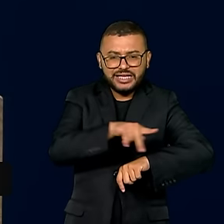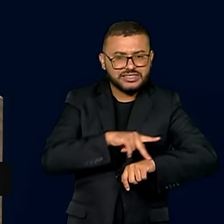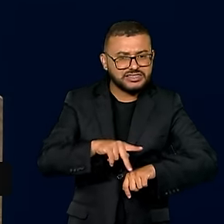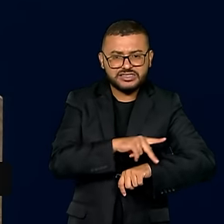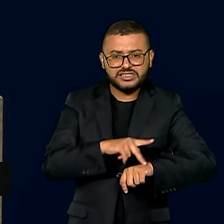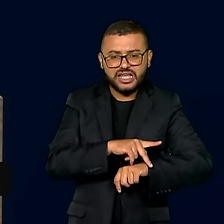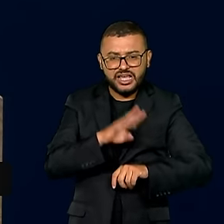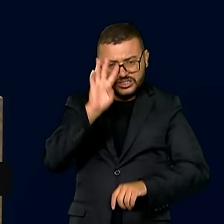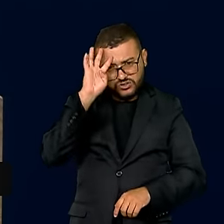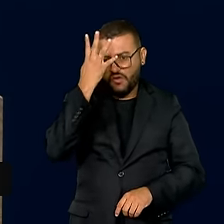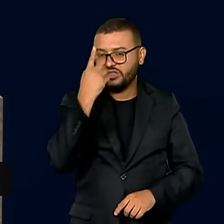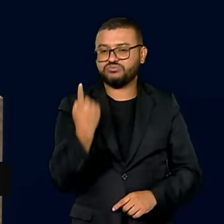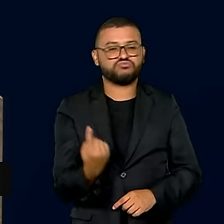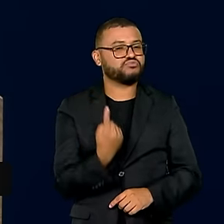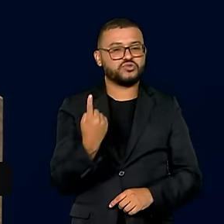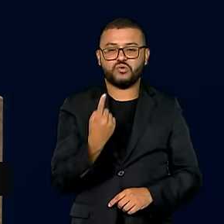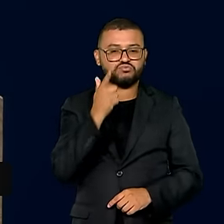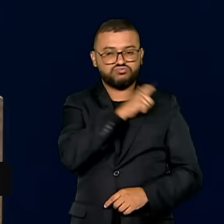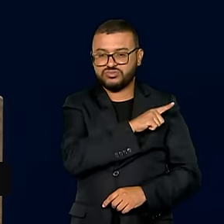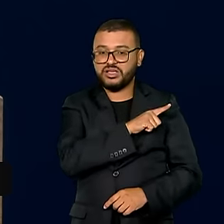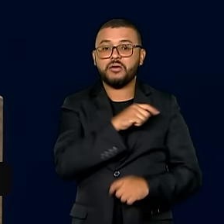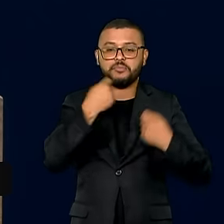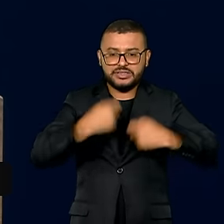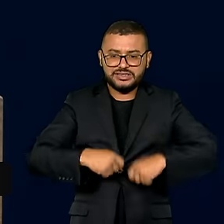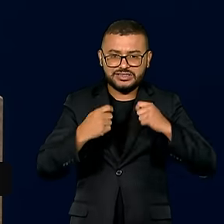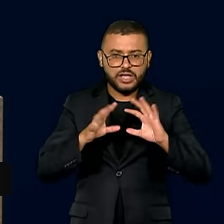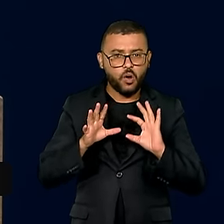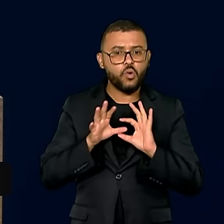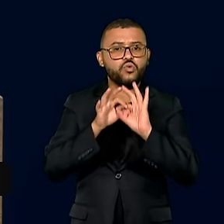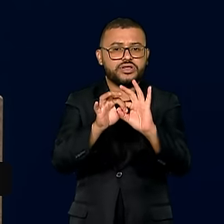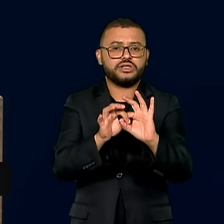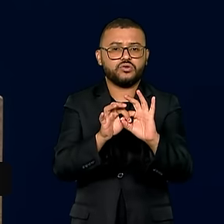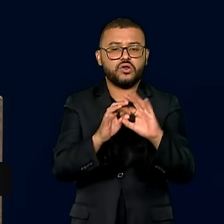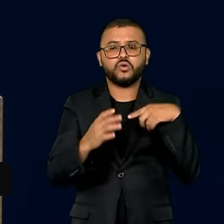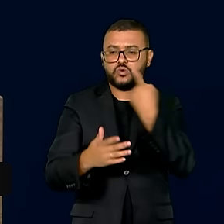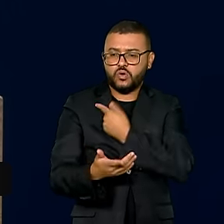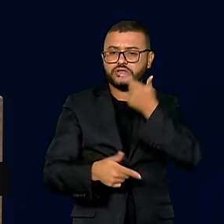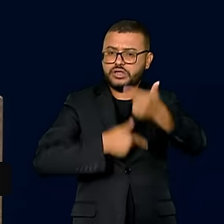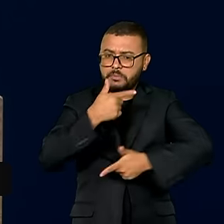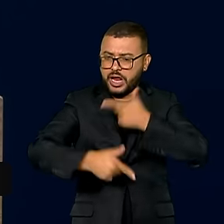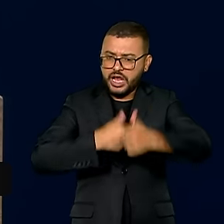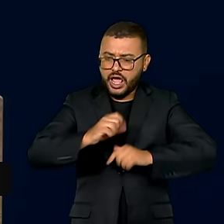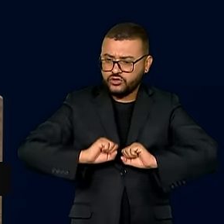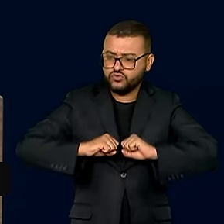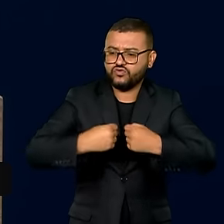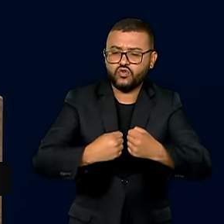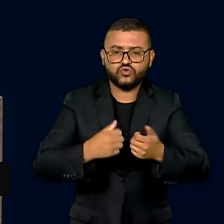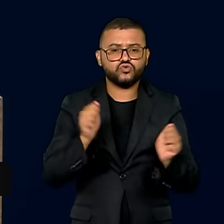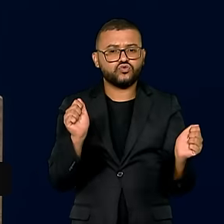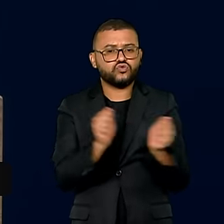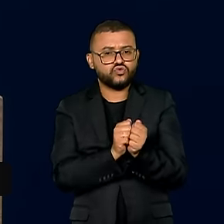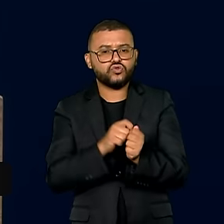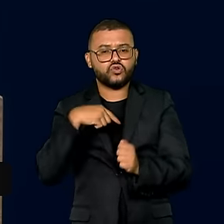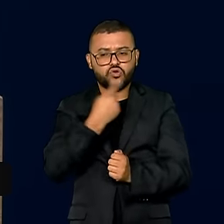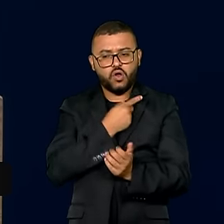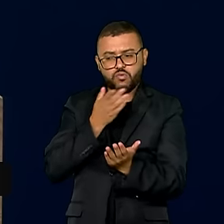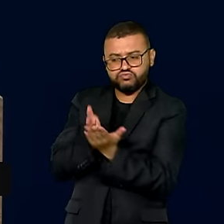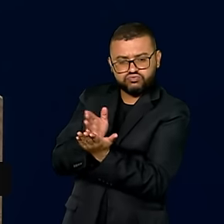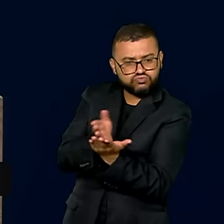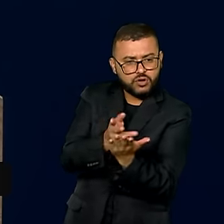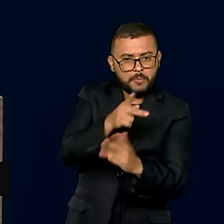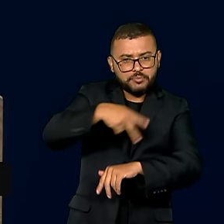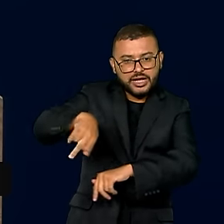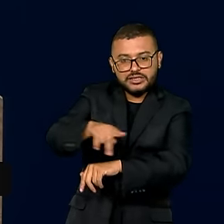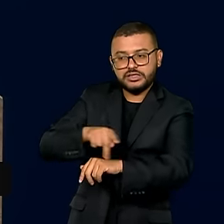seus problemas sozinho. Estamos todos obrigados a atuar juntos, além de nossas fronteiras.